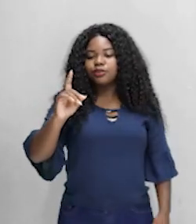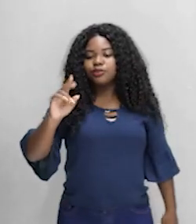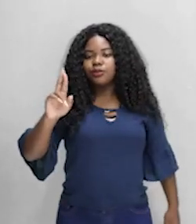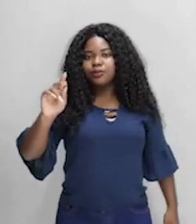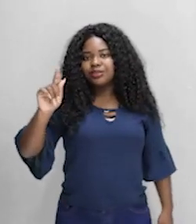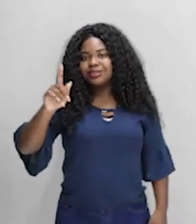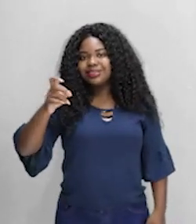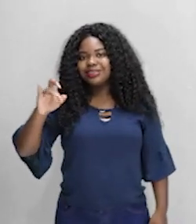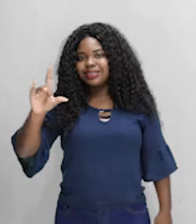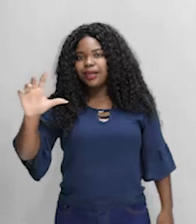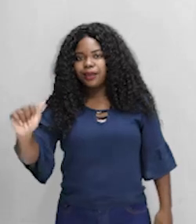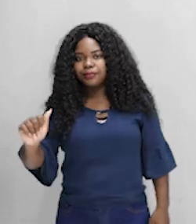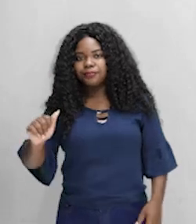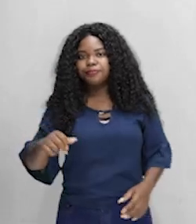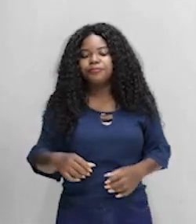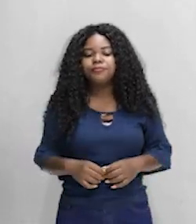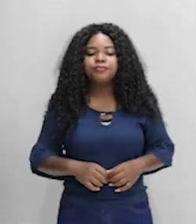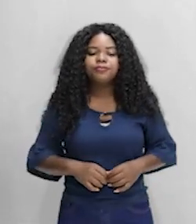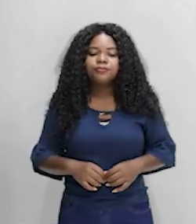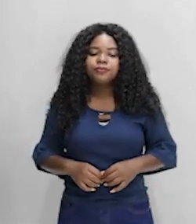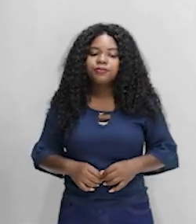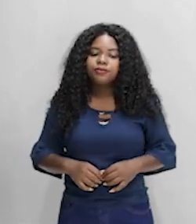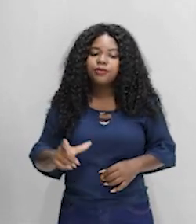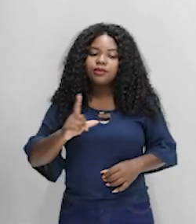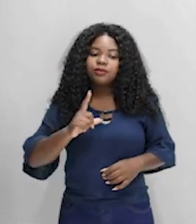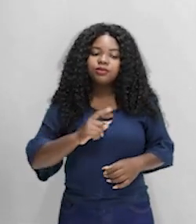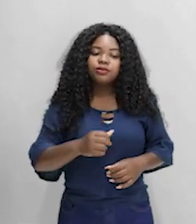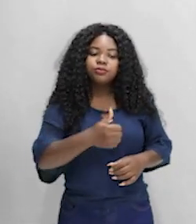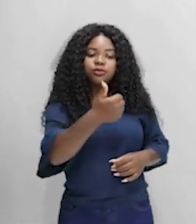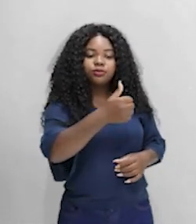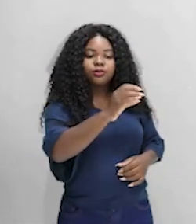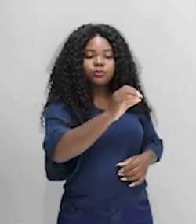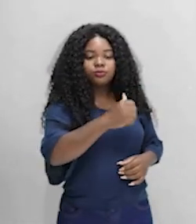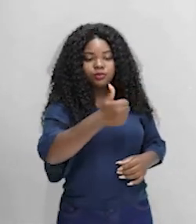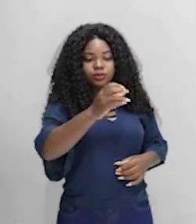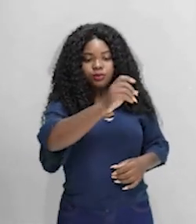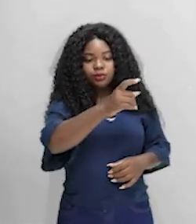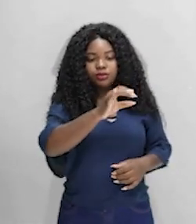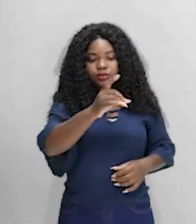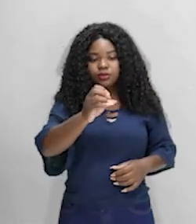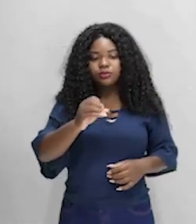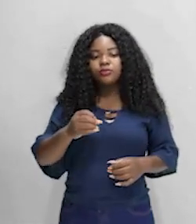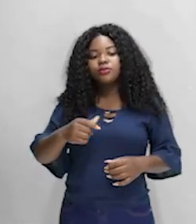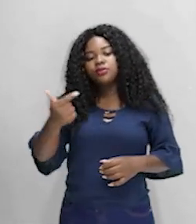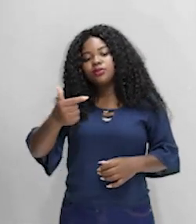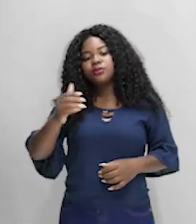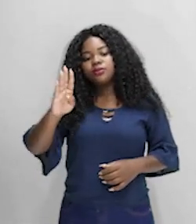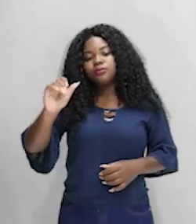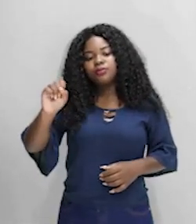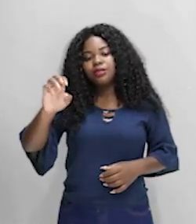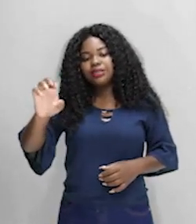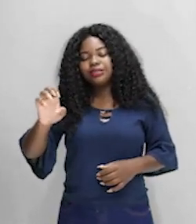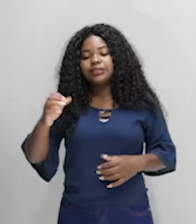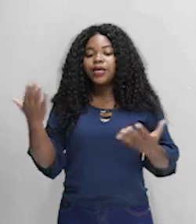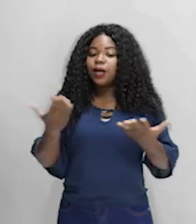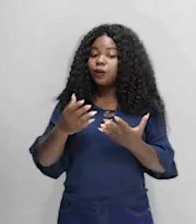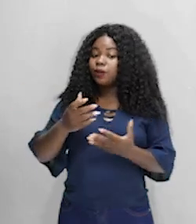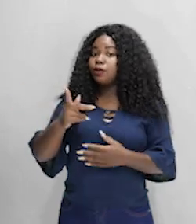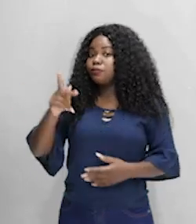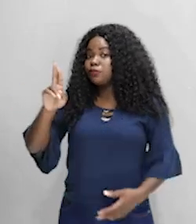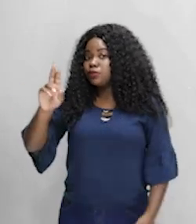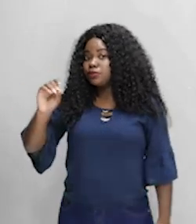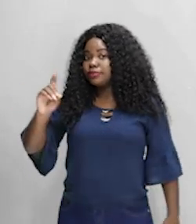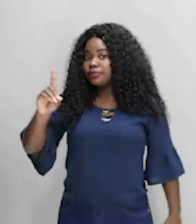terminou em OH, nós temos uma base. Então, nós temos um óxido e uma base. Bom, nós temos agora os produtos, vamos observar